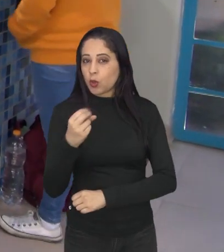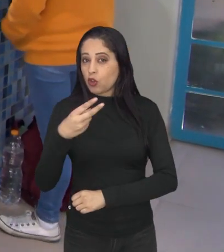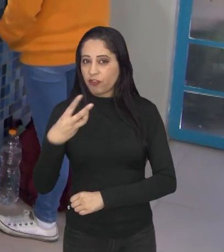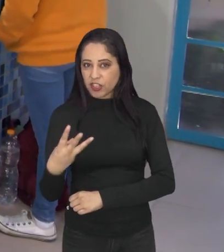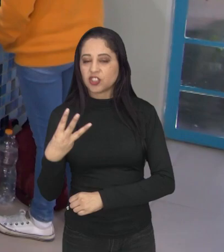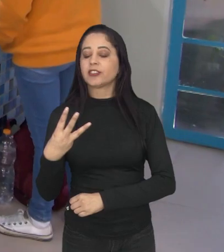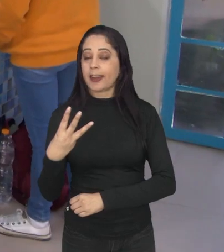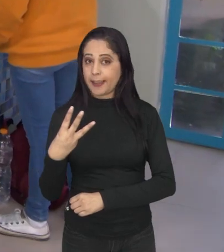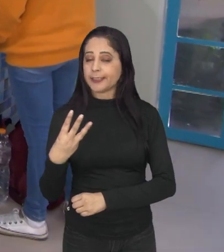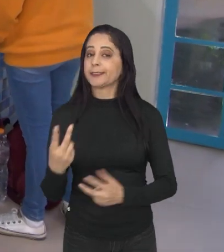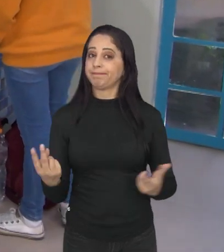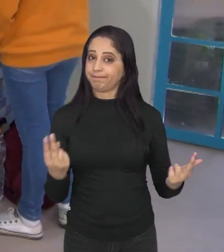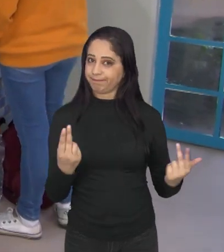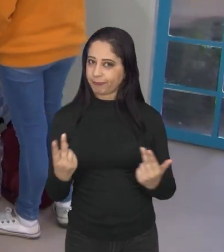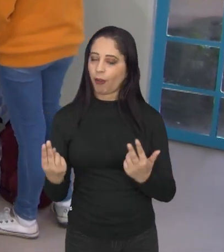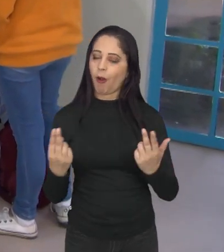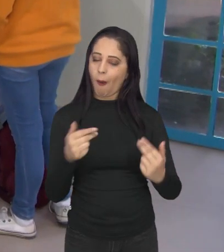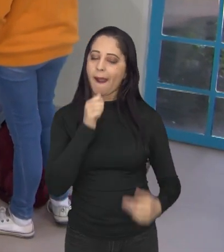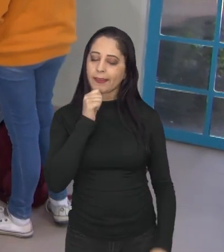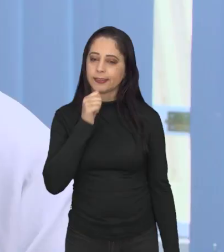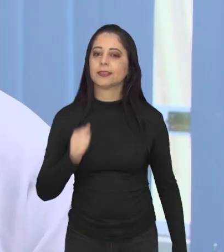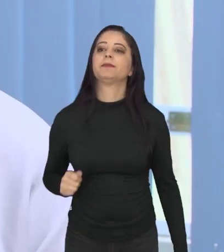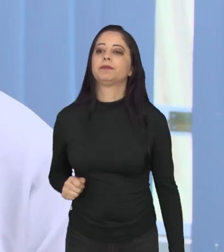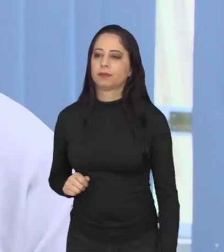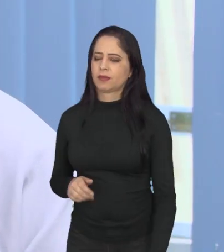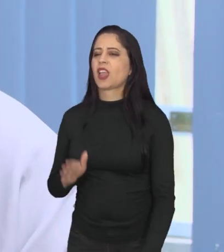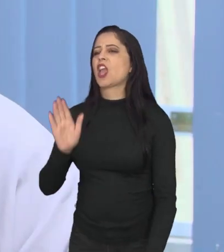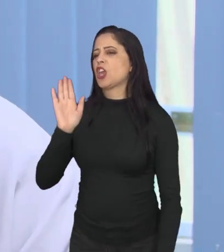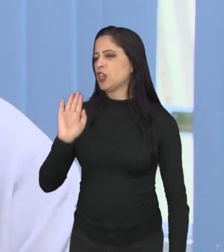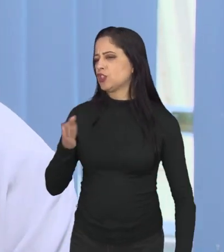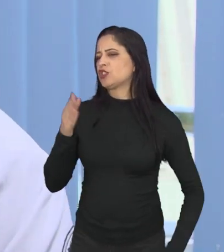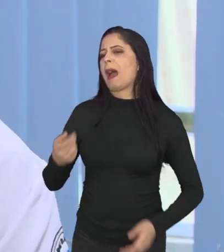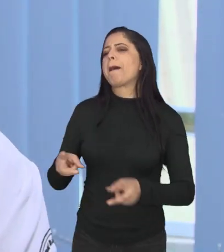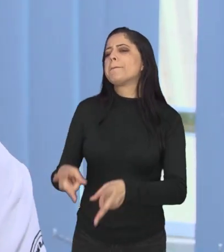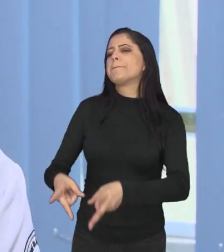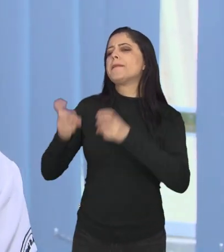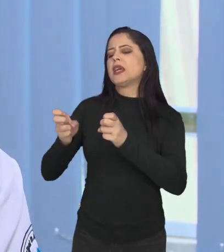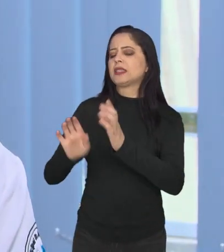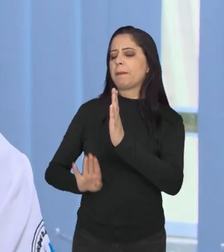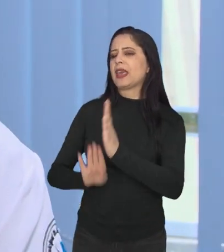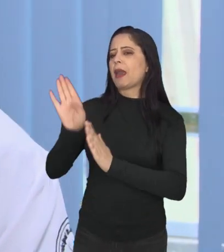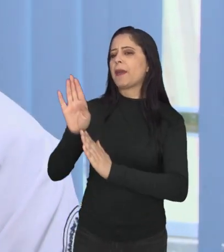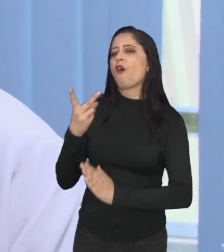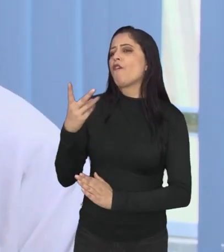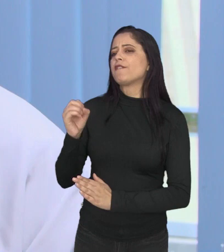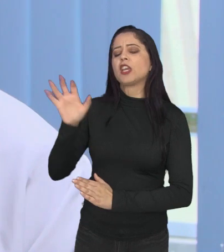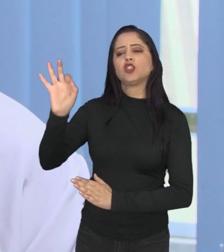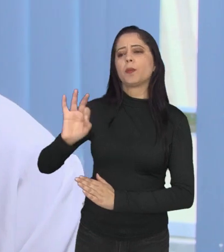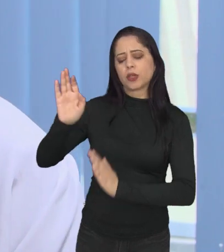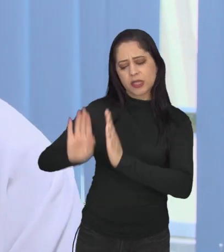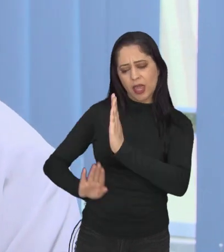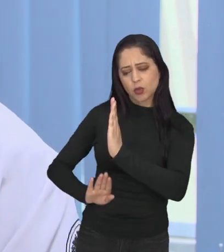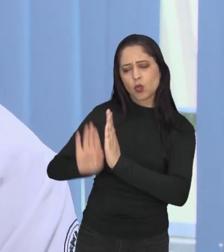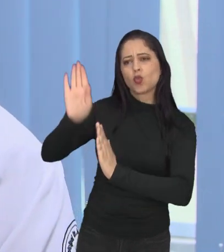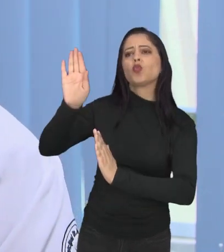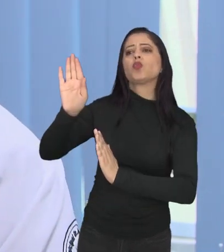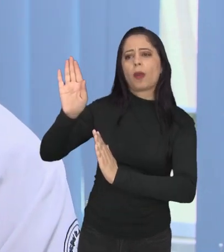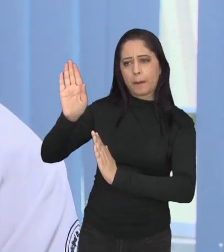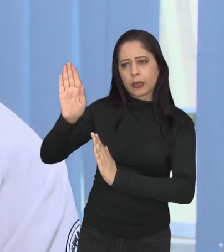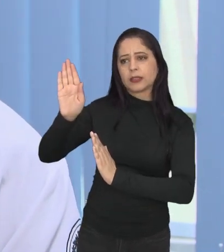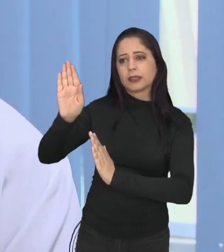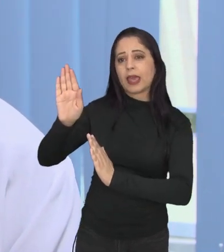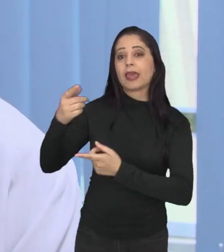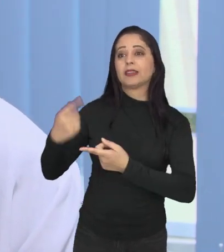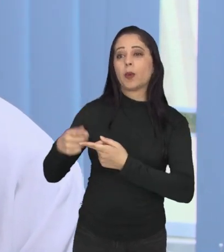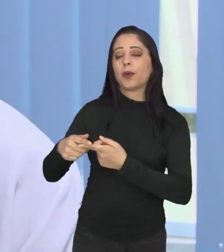esse índice não está muito diferente a gente teve um aumento significativo de 20 a 30% da